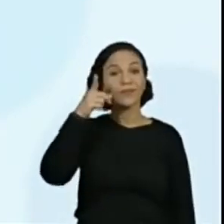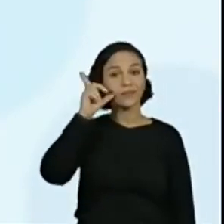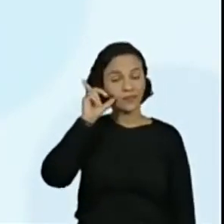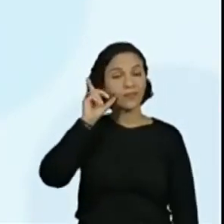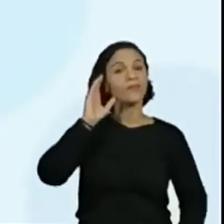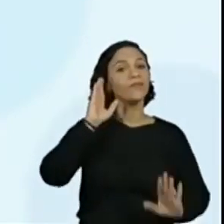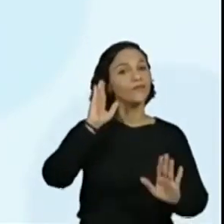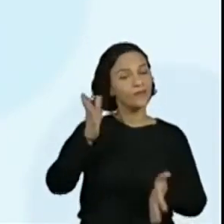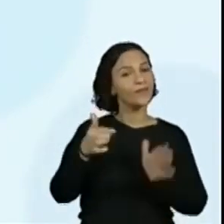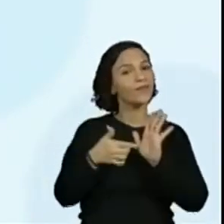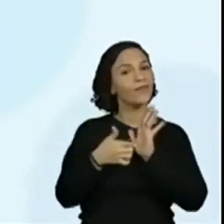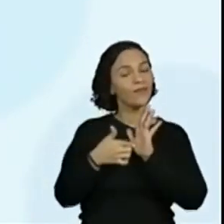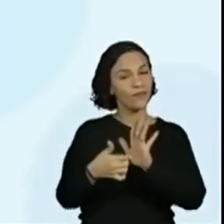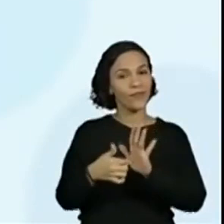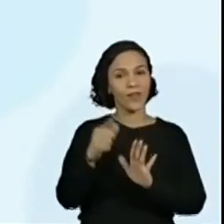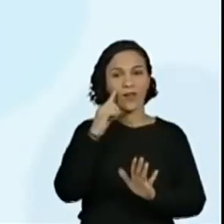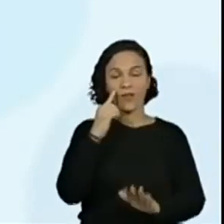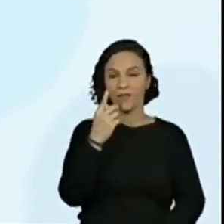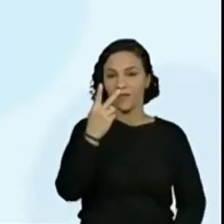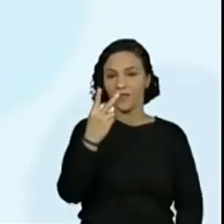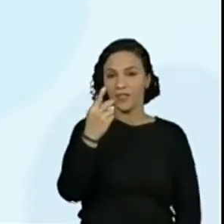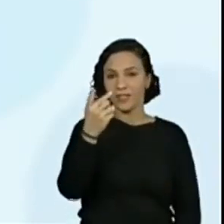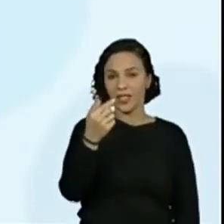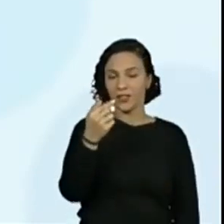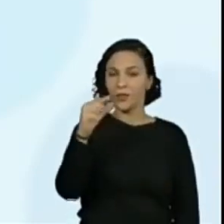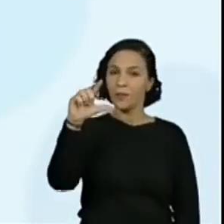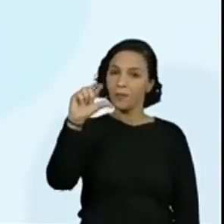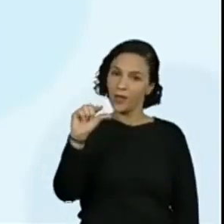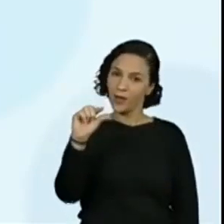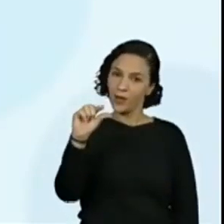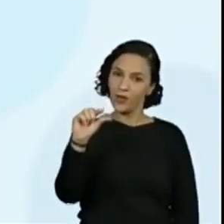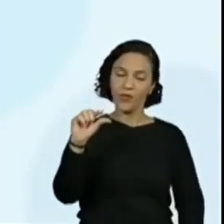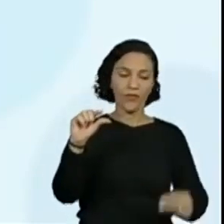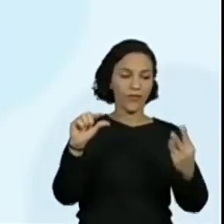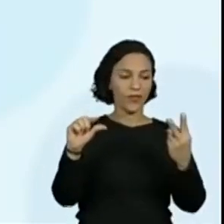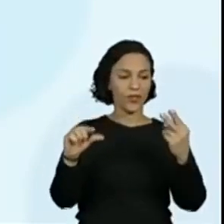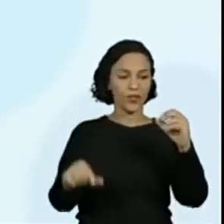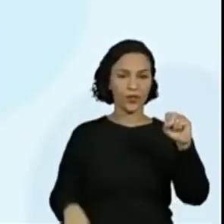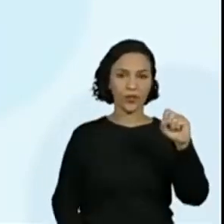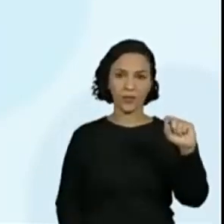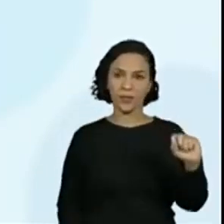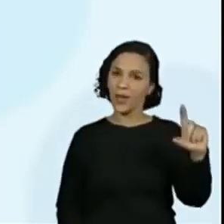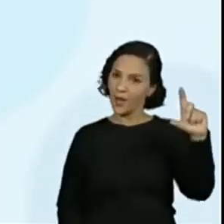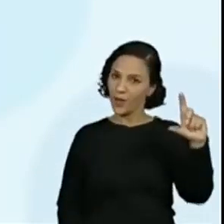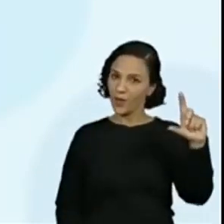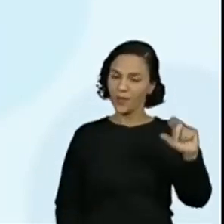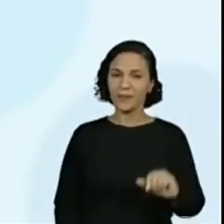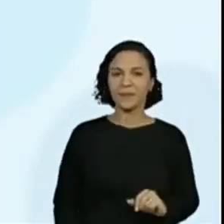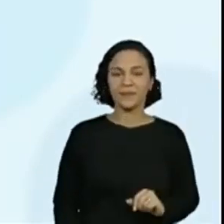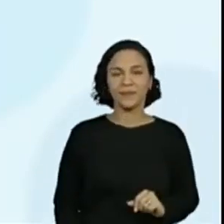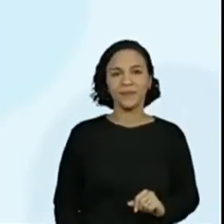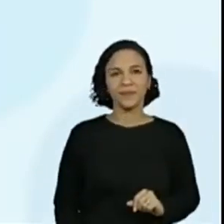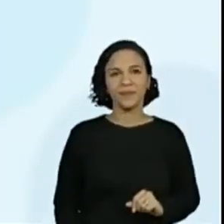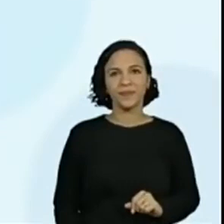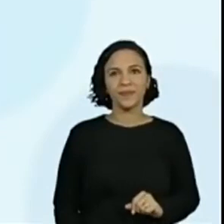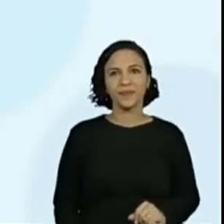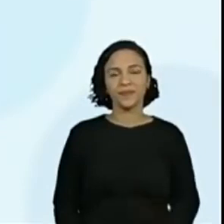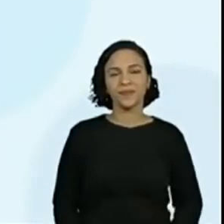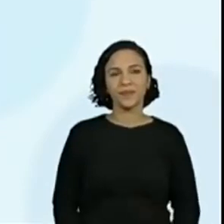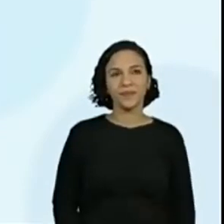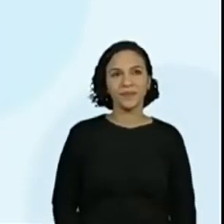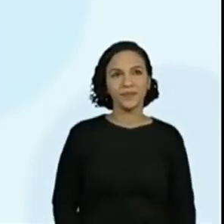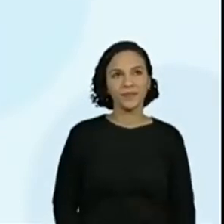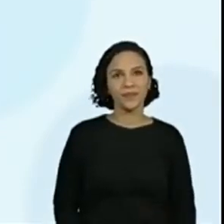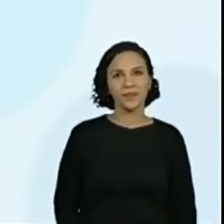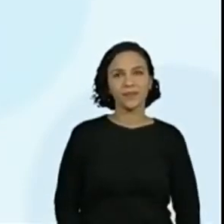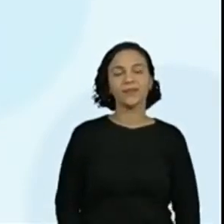ontem, 27 vem antes, então é menor que 28. Só para não esquecer. Olha